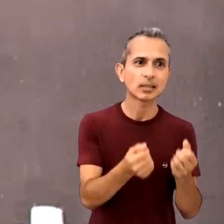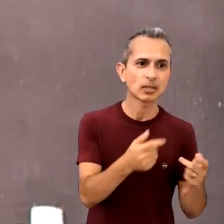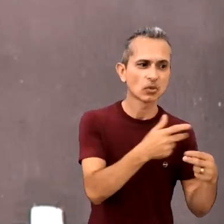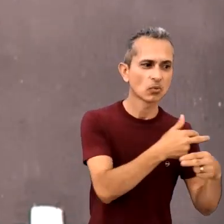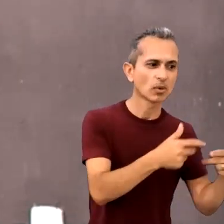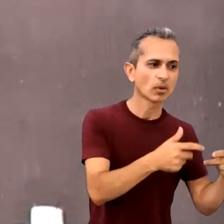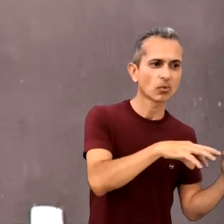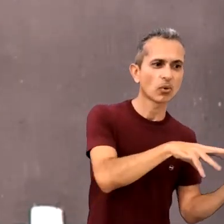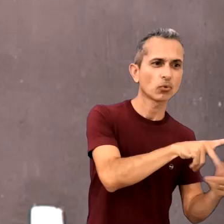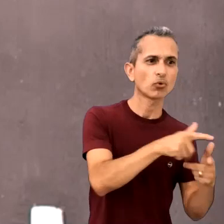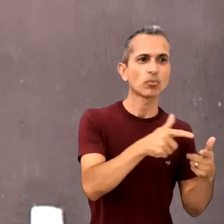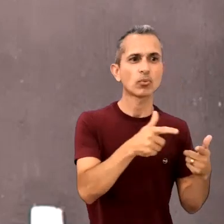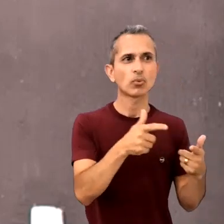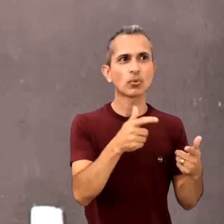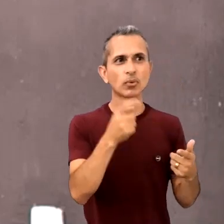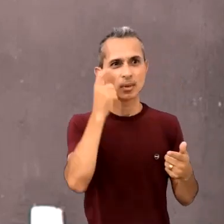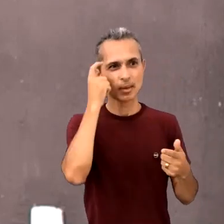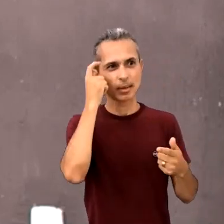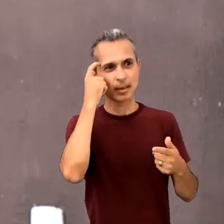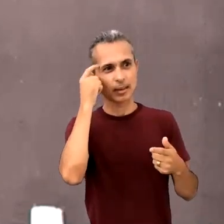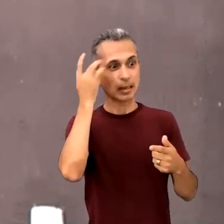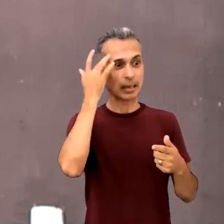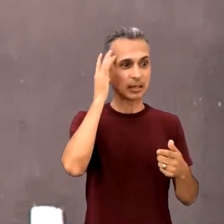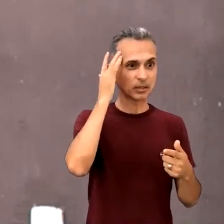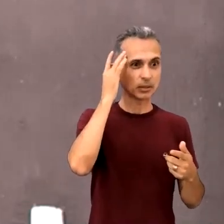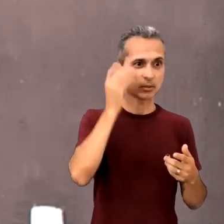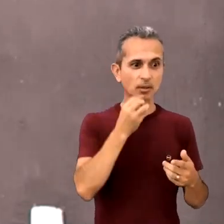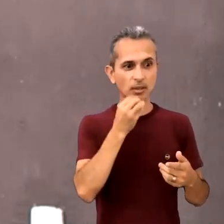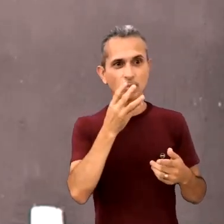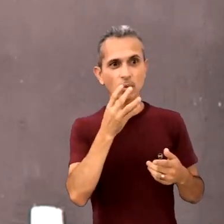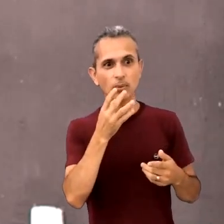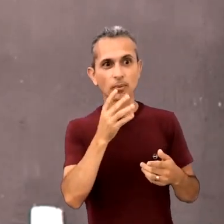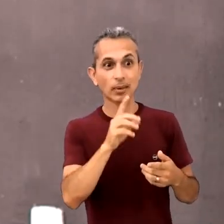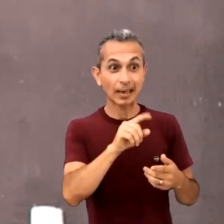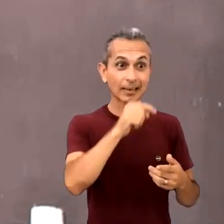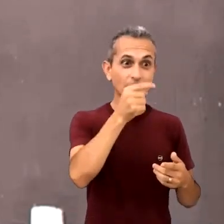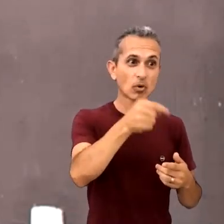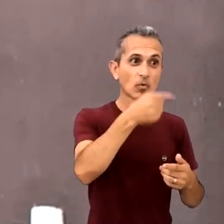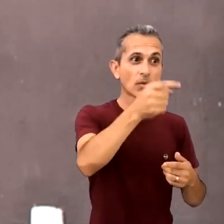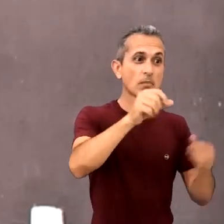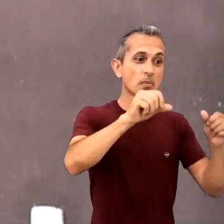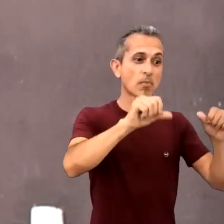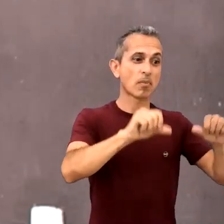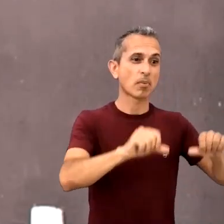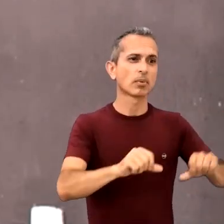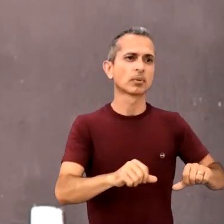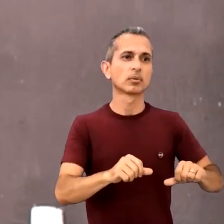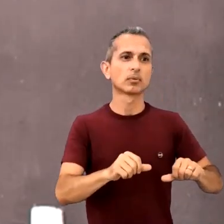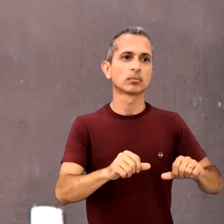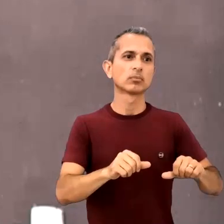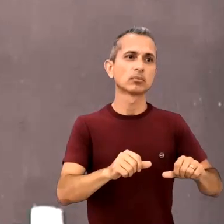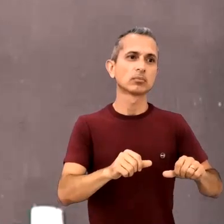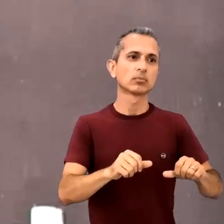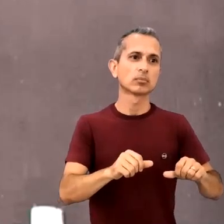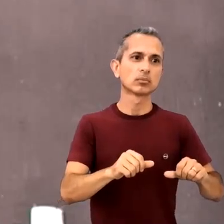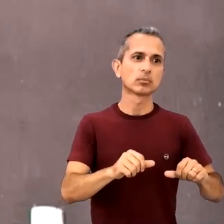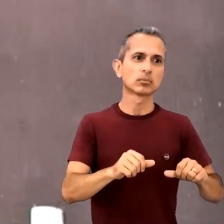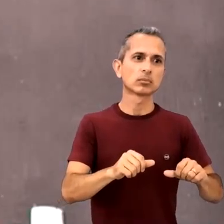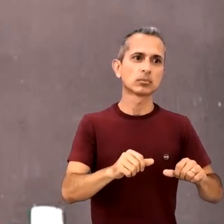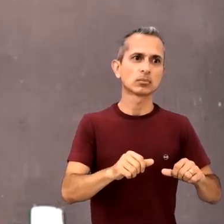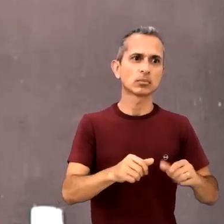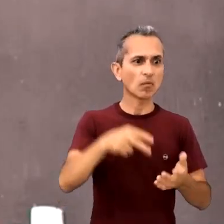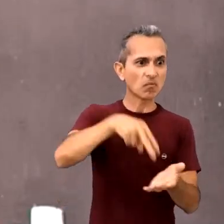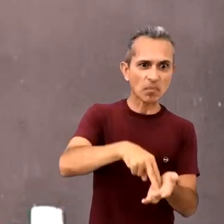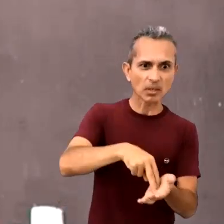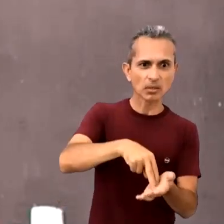jovens estão fazendo hoje. Estão sucumbindo, não tem mais firmeza, não tem mais posição. Precisamos